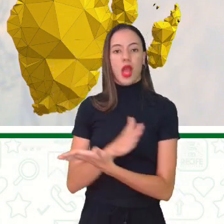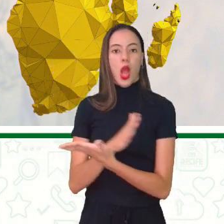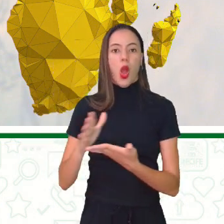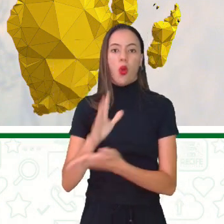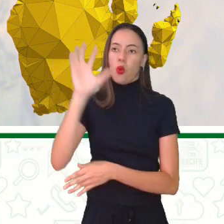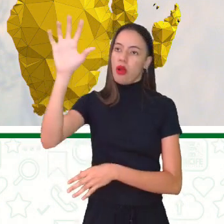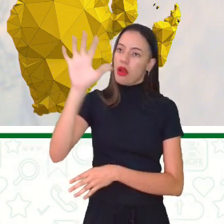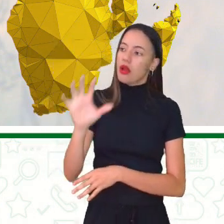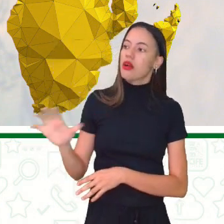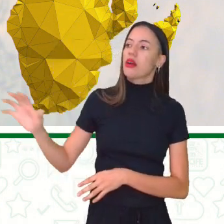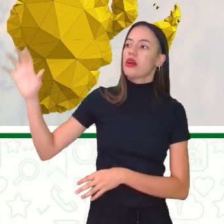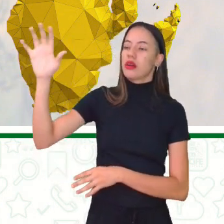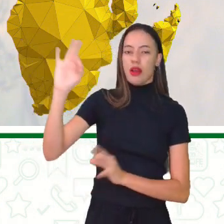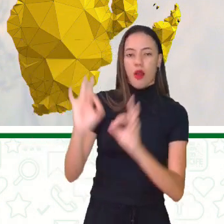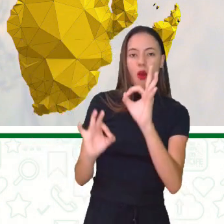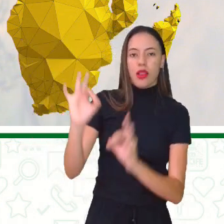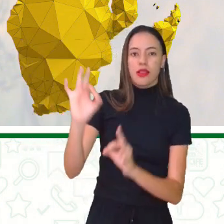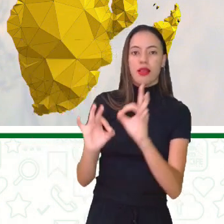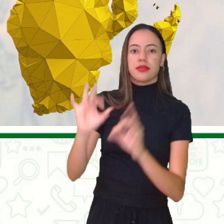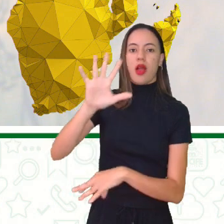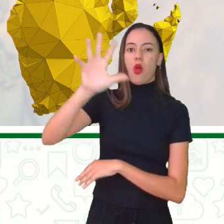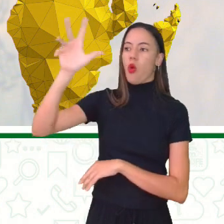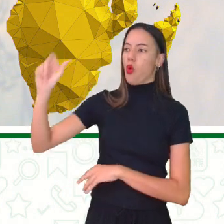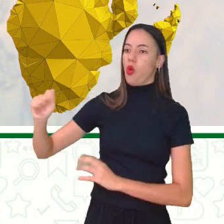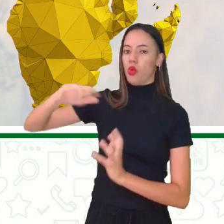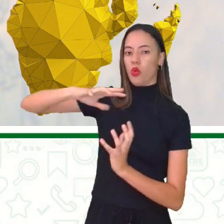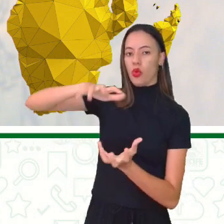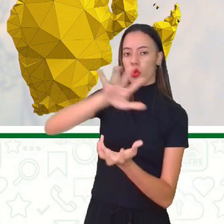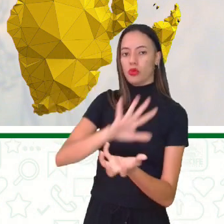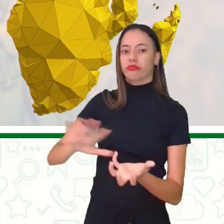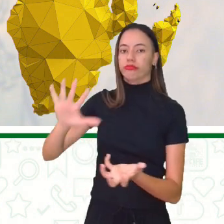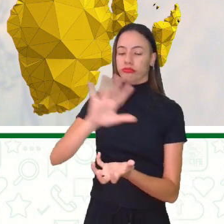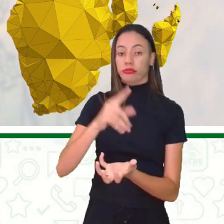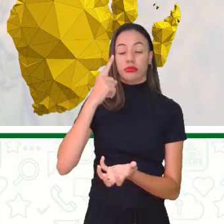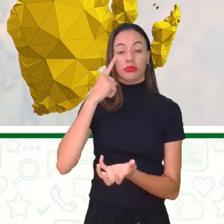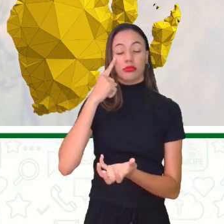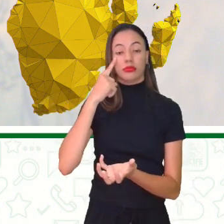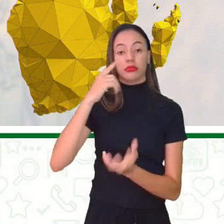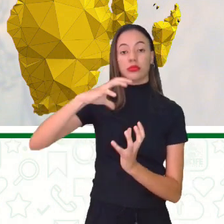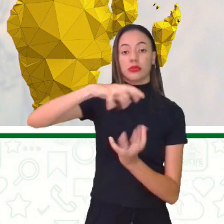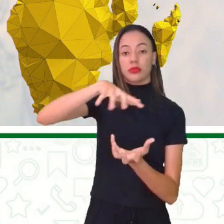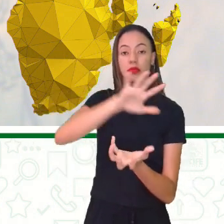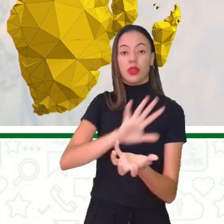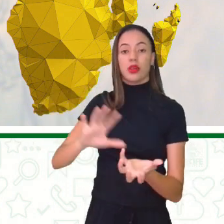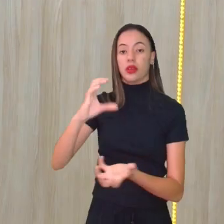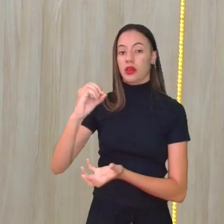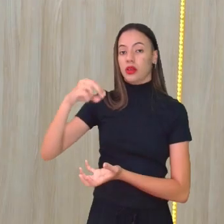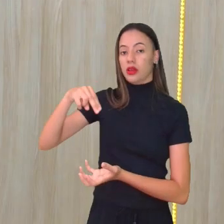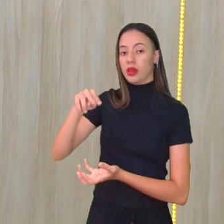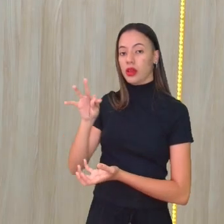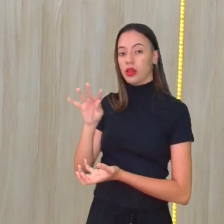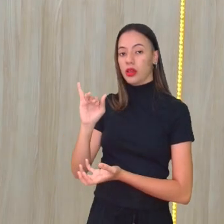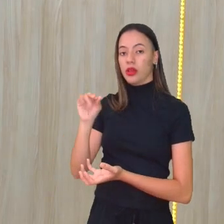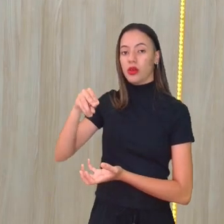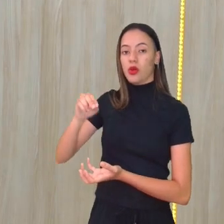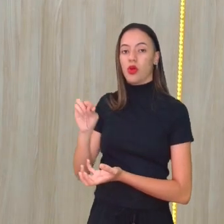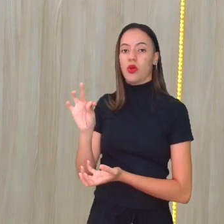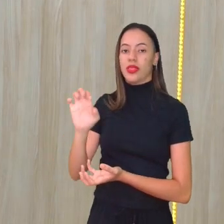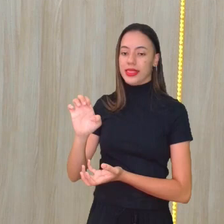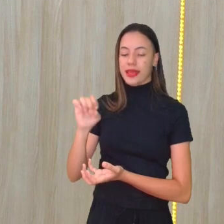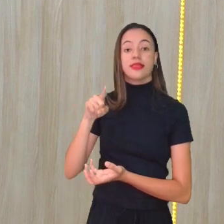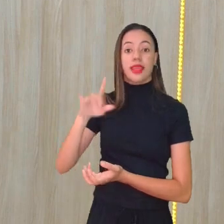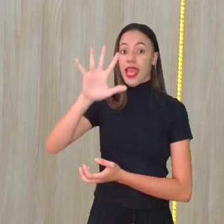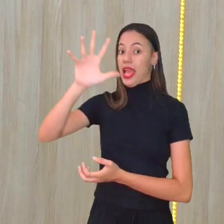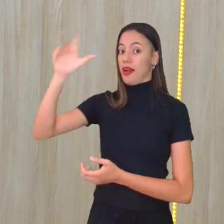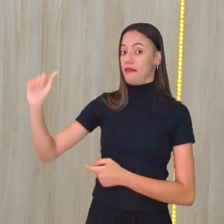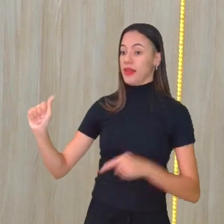na divisão do continente em regiões. Vale lembrar que o continente africano, ele é um território onde a